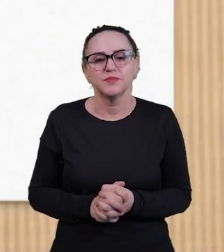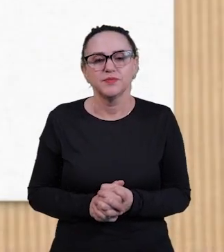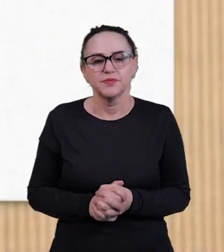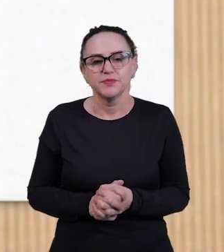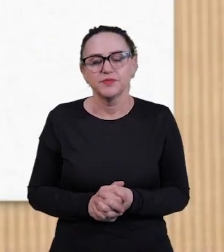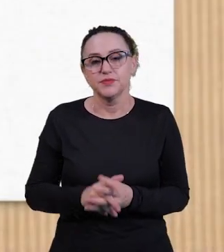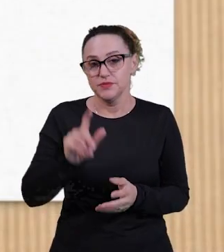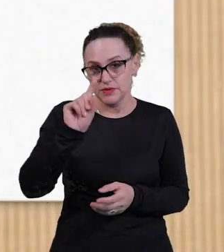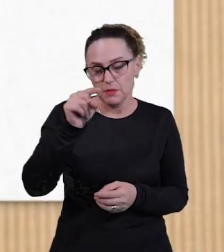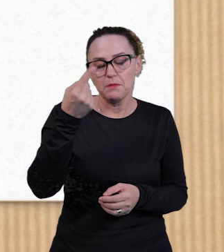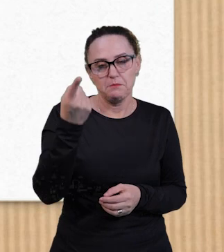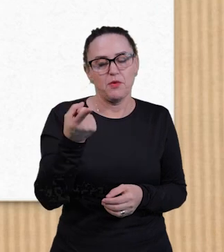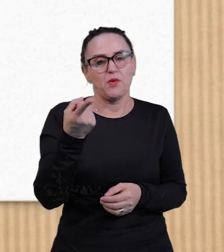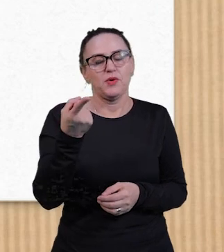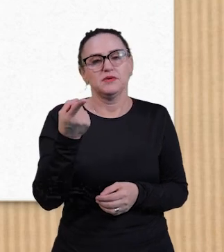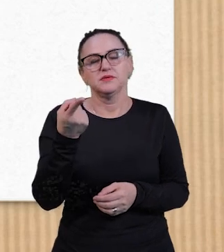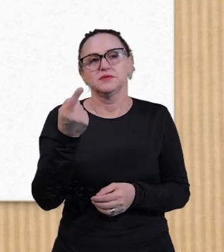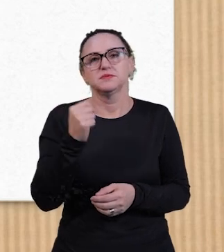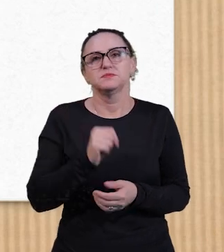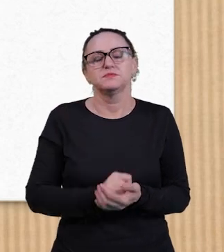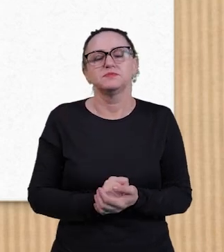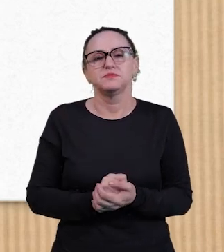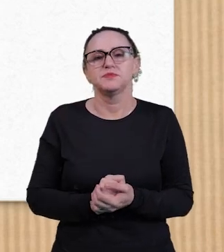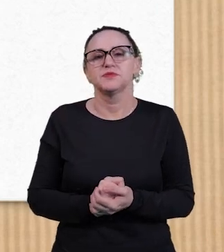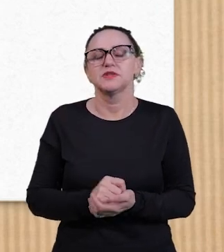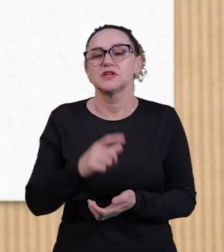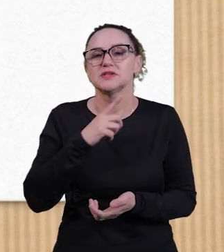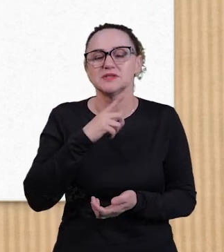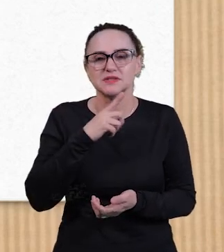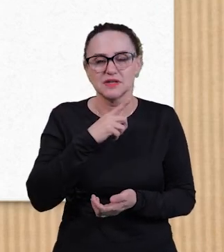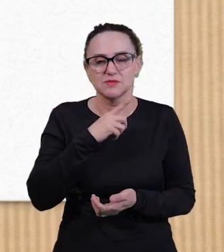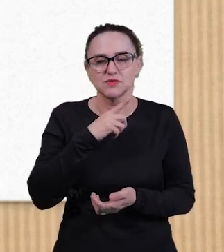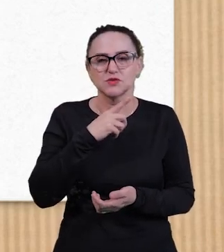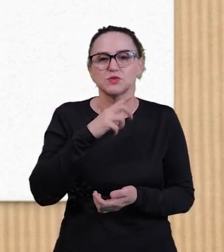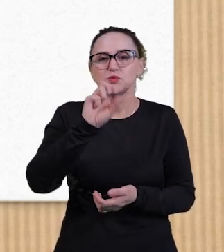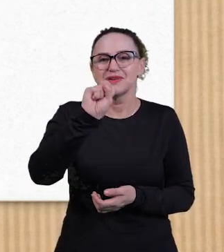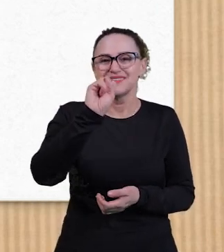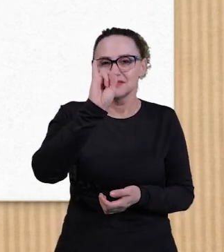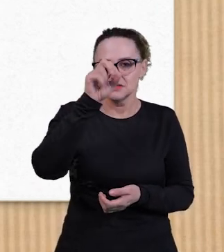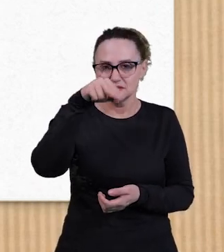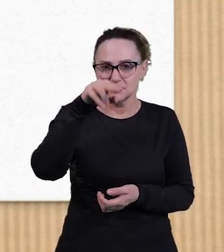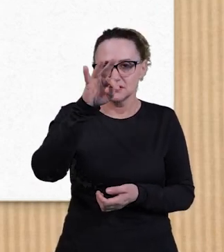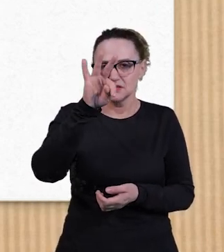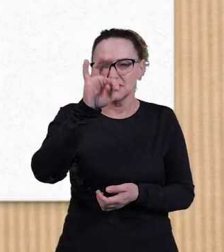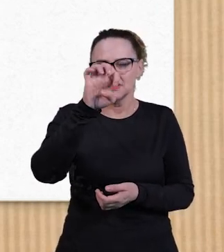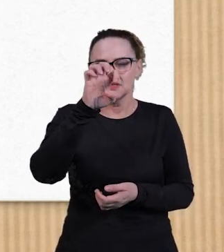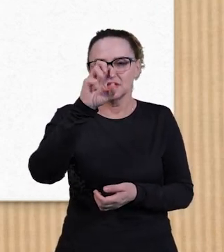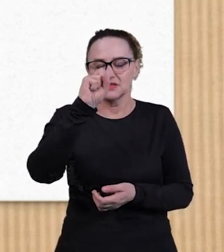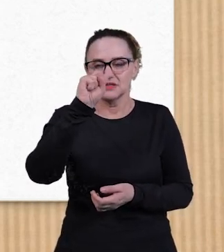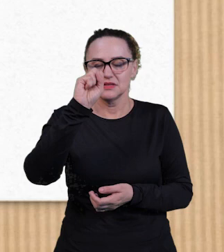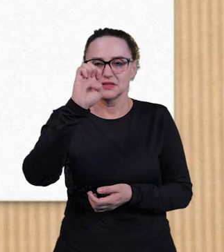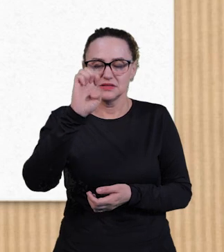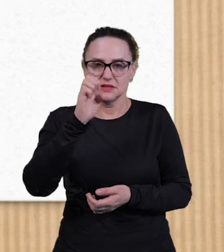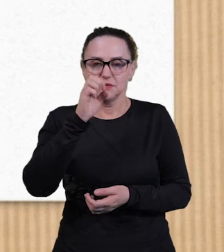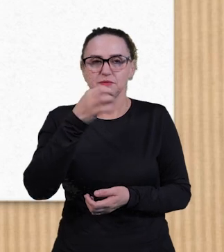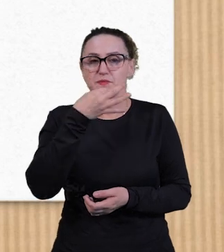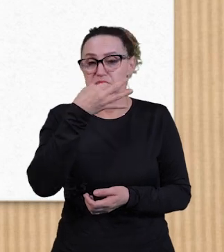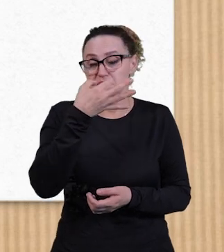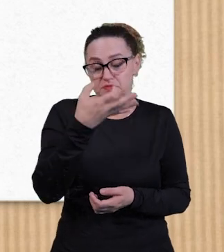Após todo esse processo, nós temos então uma síntese pessoal. Então, após vocês realizarem várias